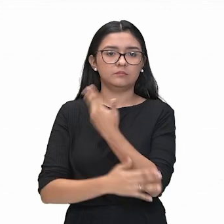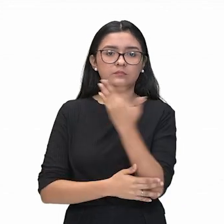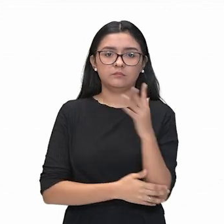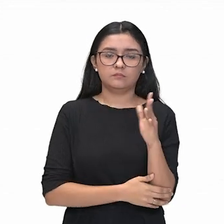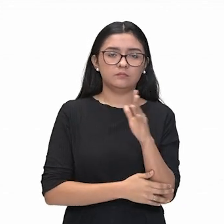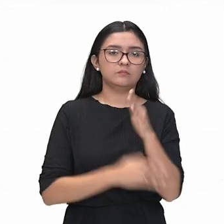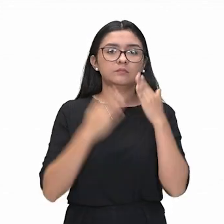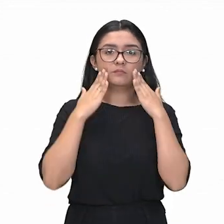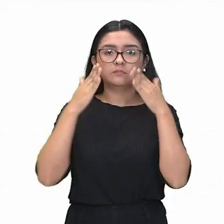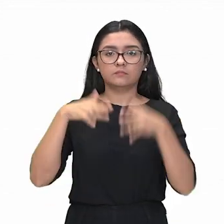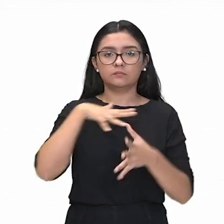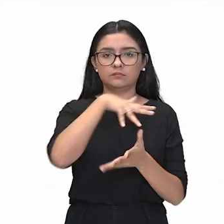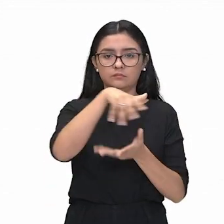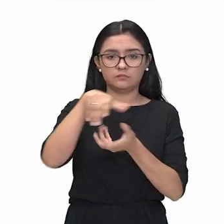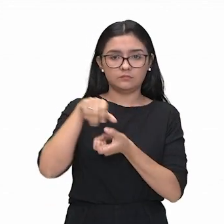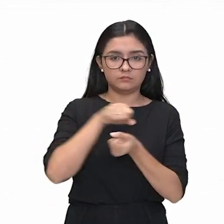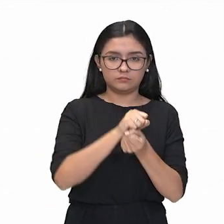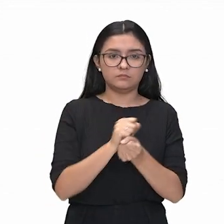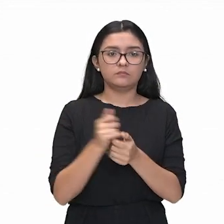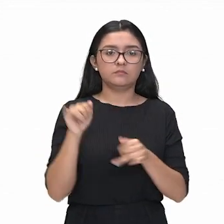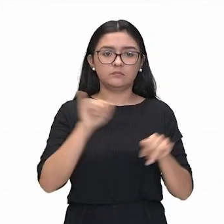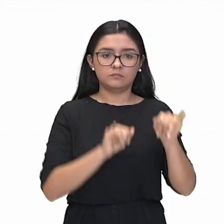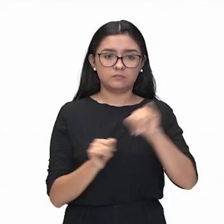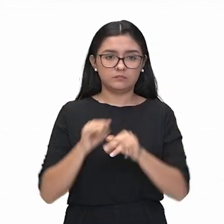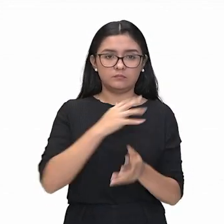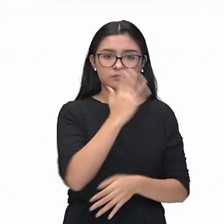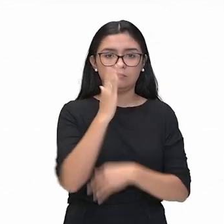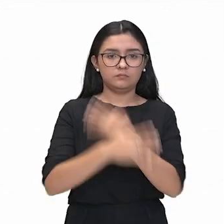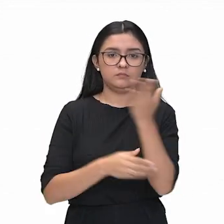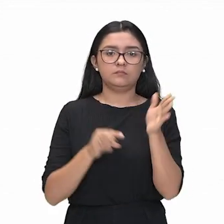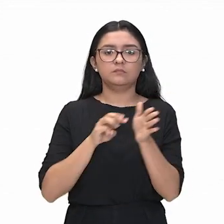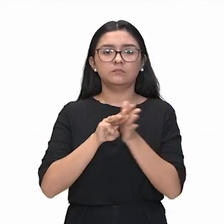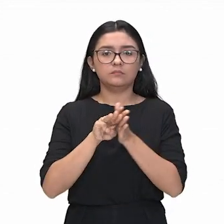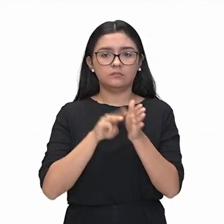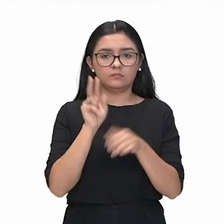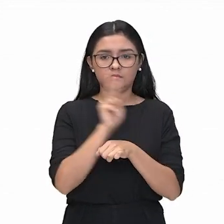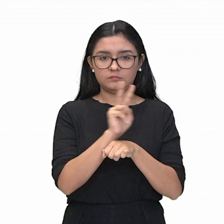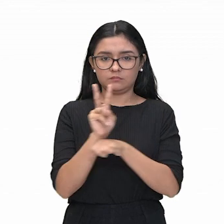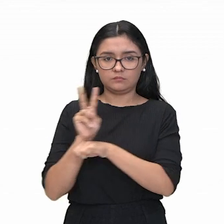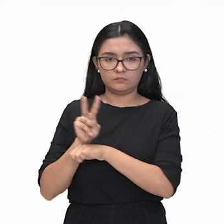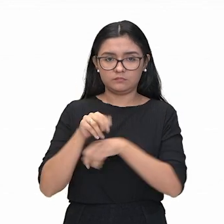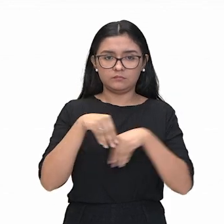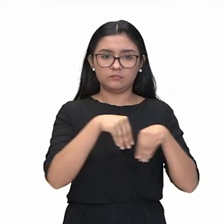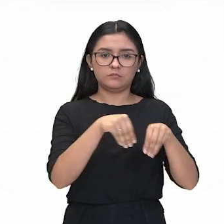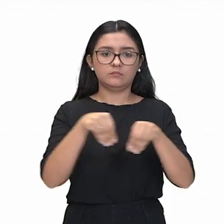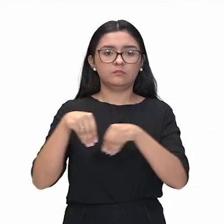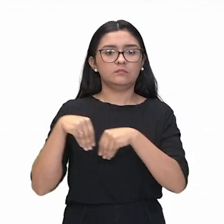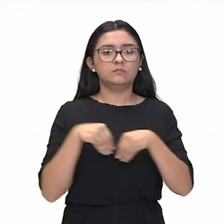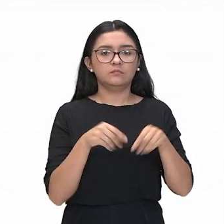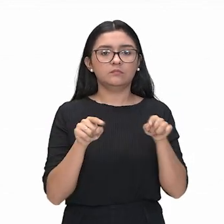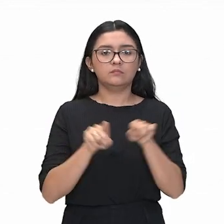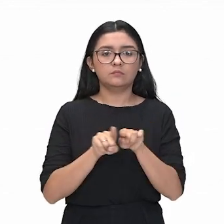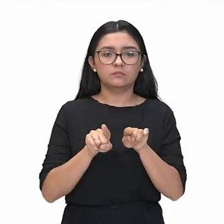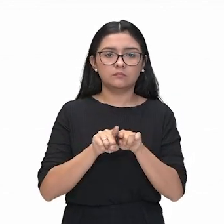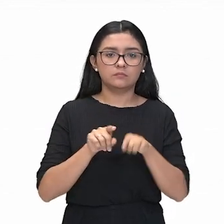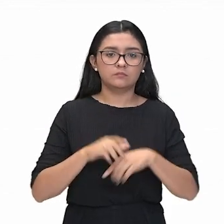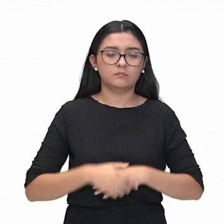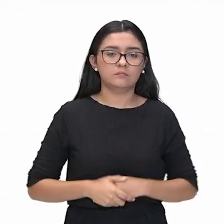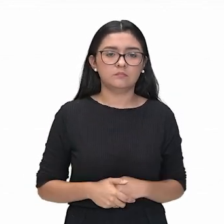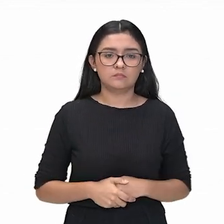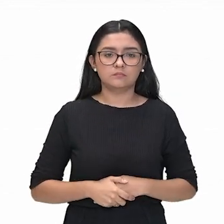a sustentabilidade. Química ambiental, métodos de monitoramento da superfície terrestre, agentes